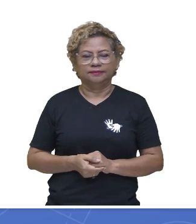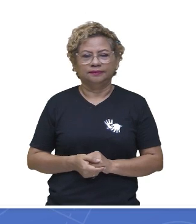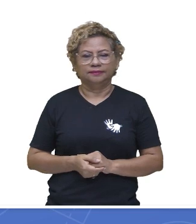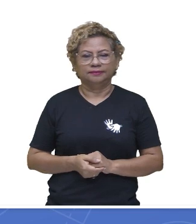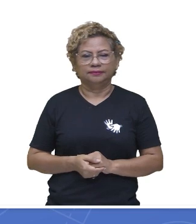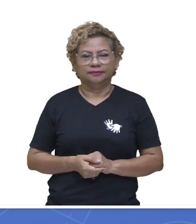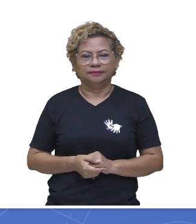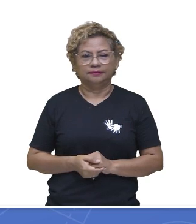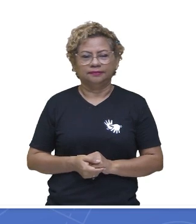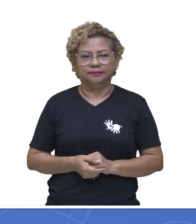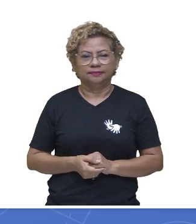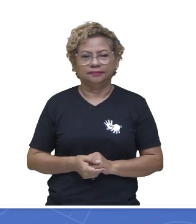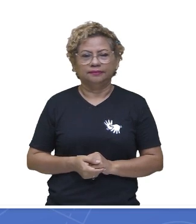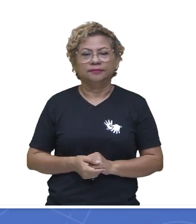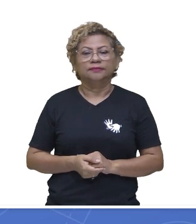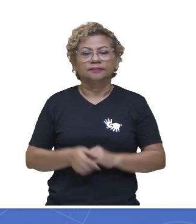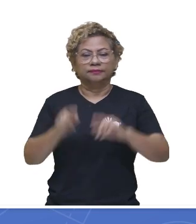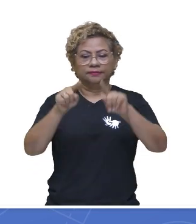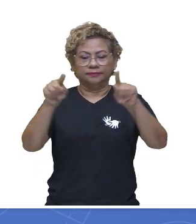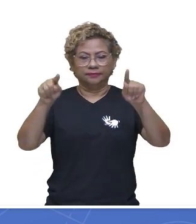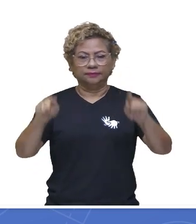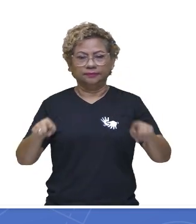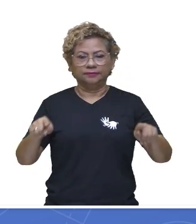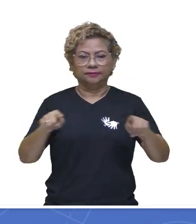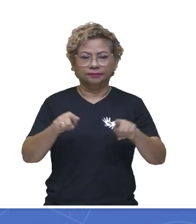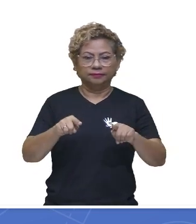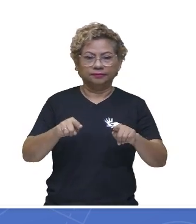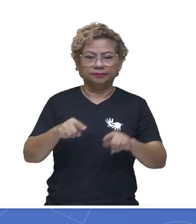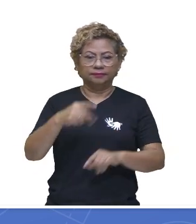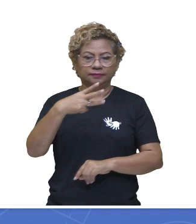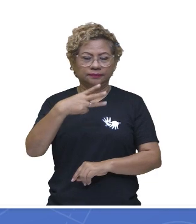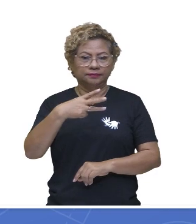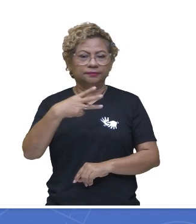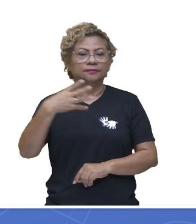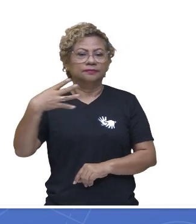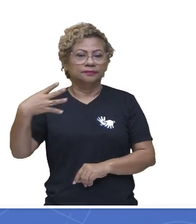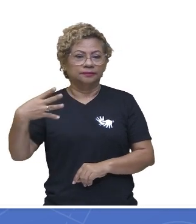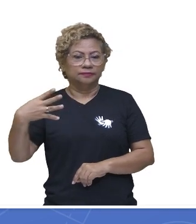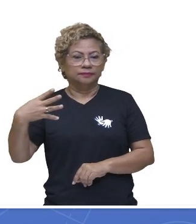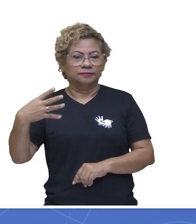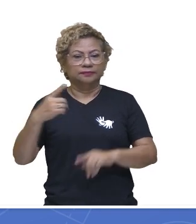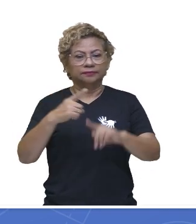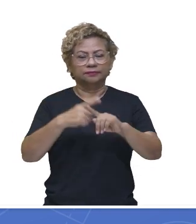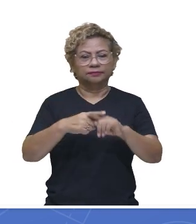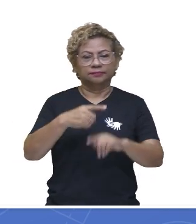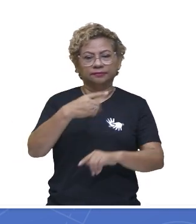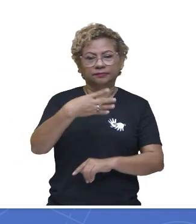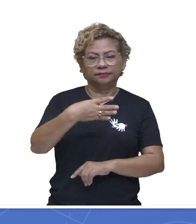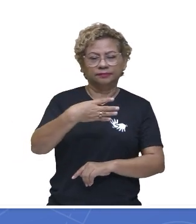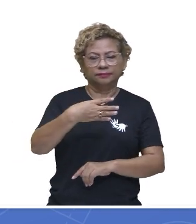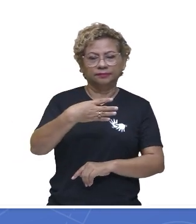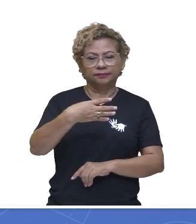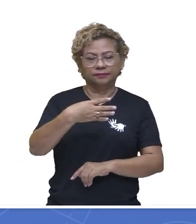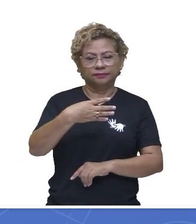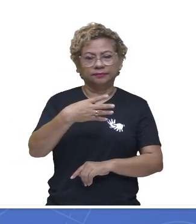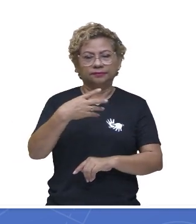Uma matriz A de ordem 3 por 4 multiplica uma matriz B de ordem 4 por